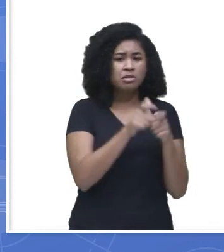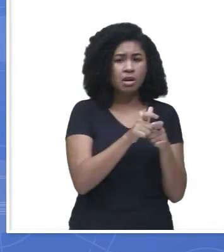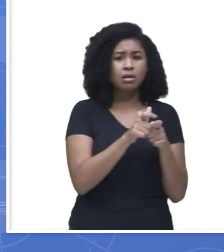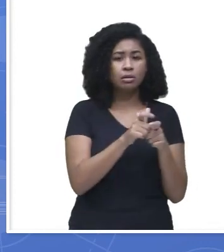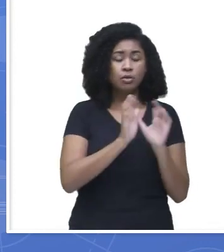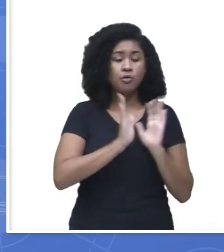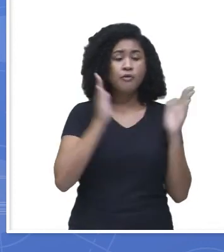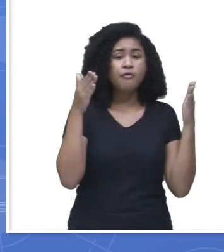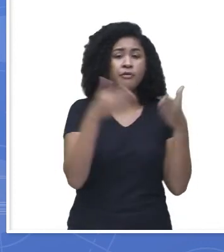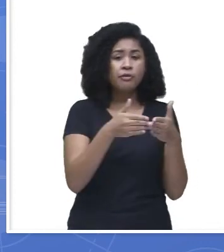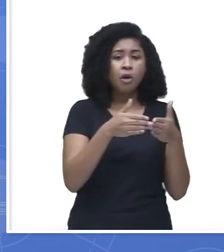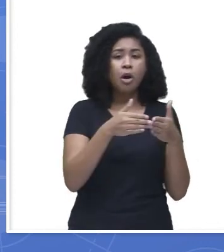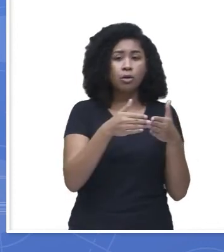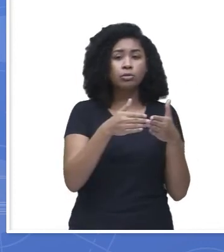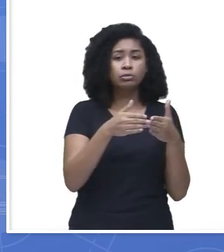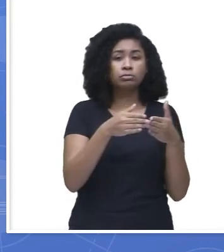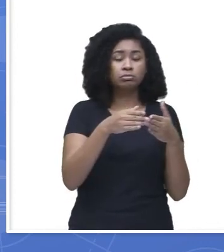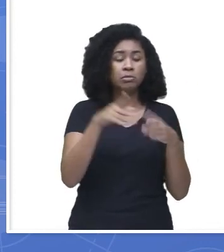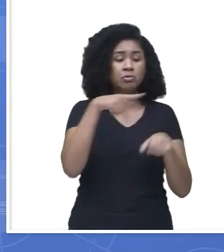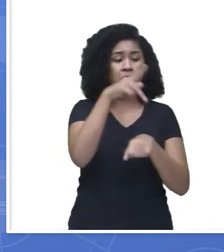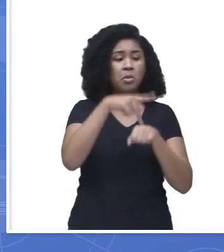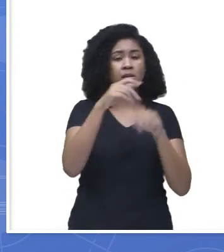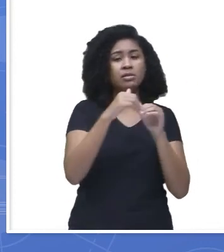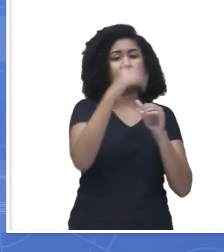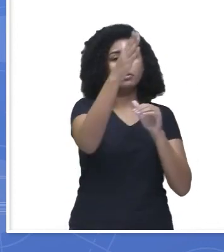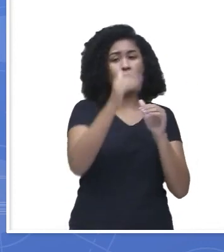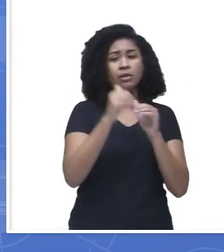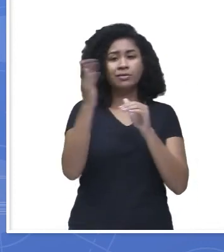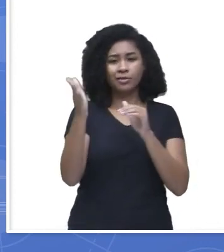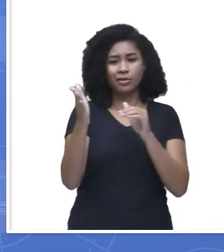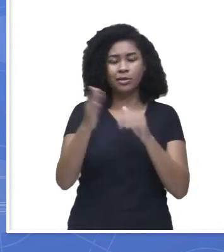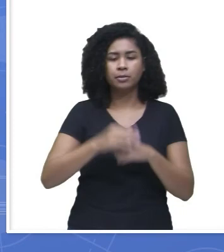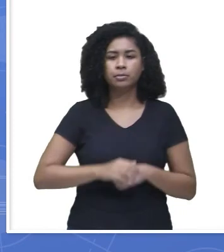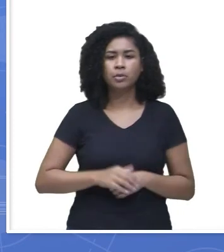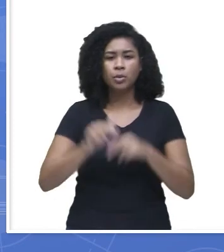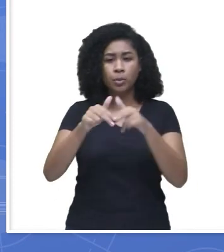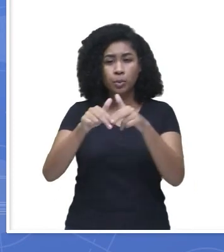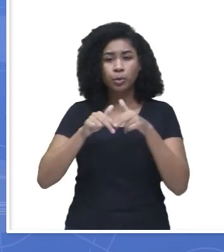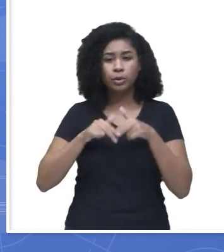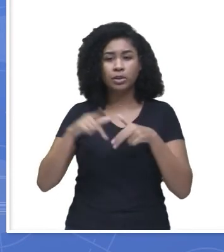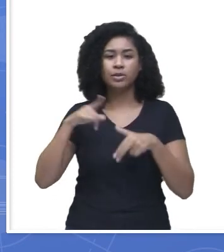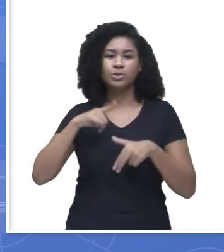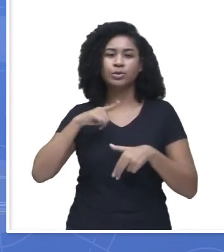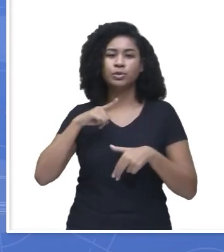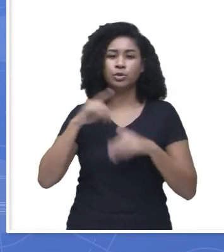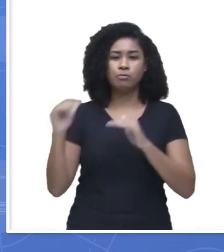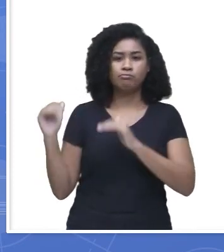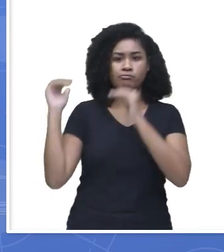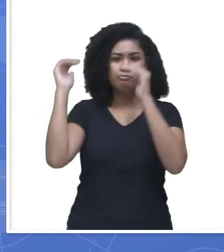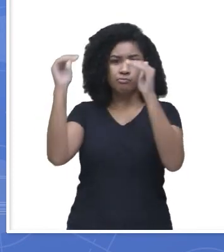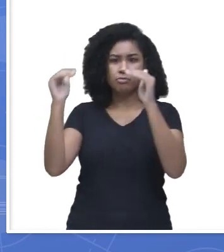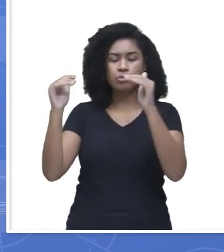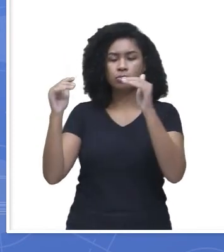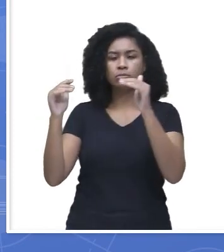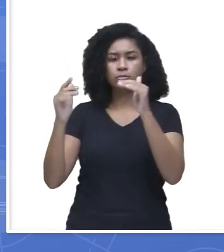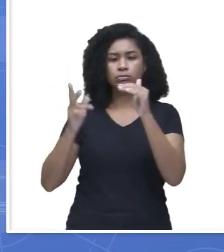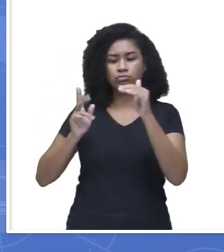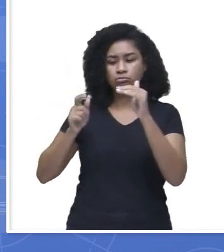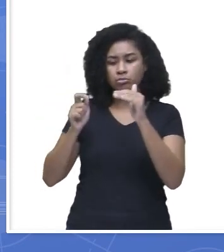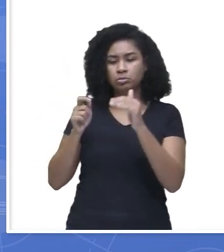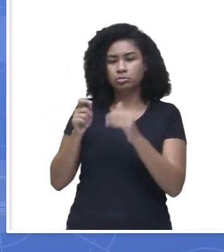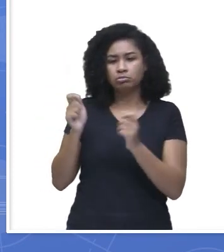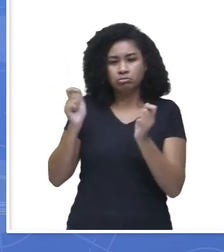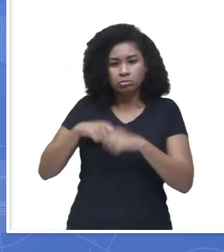estrangeiro. E foi isso que fez com que a burguesia local se alojasse ali com os camponeses justamente para causar o